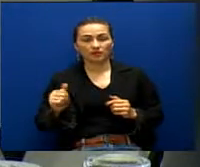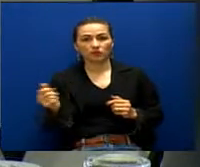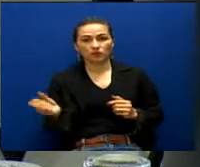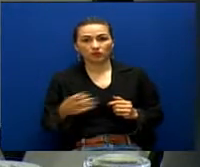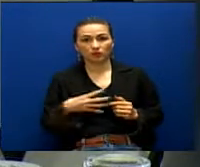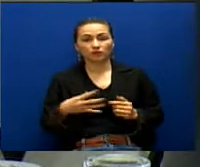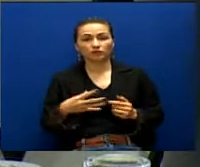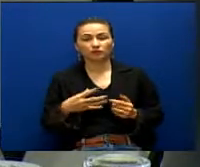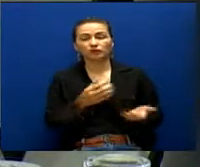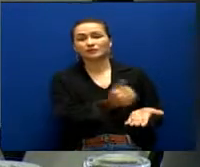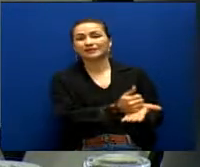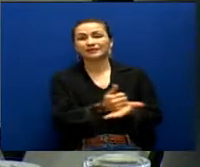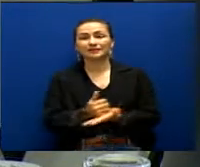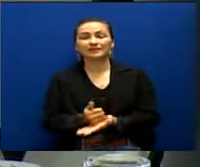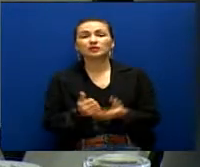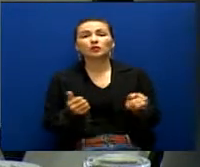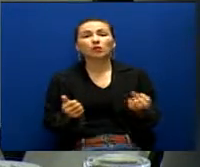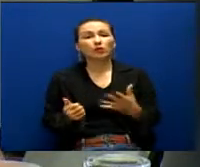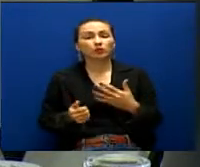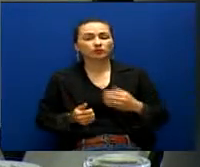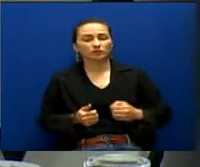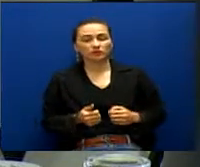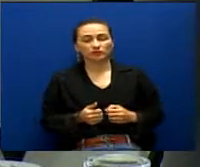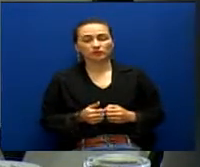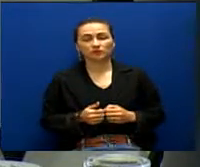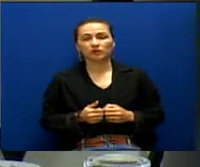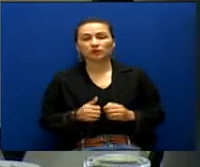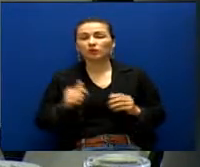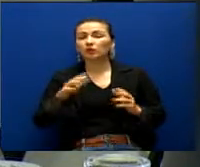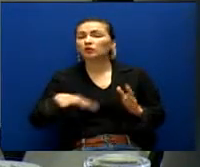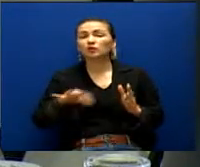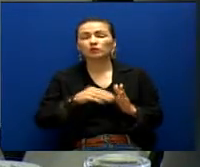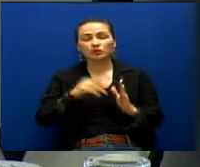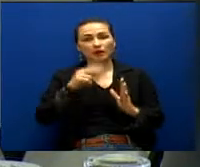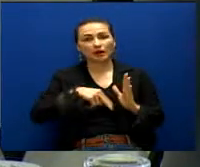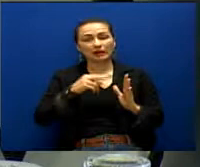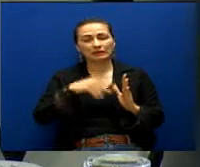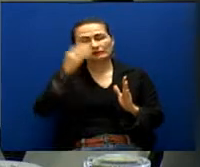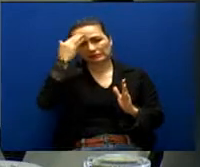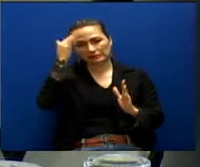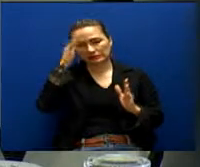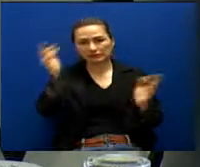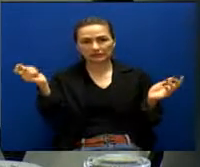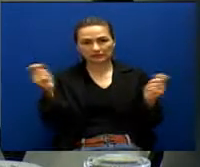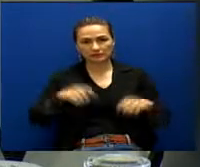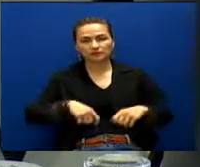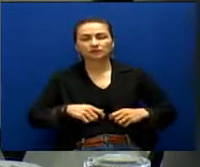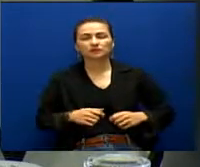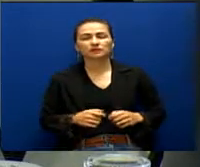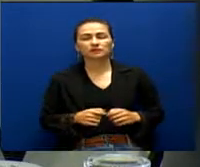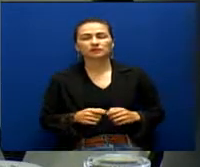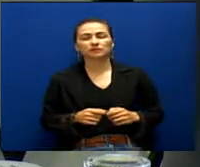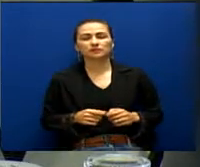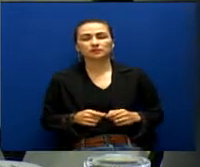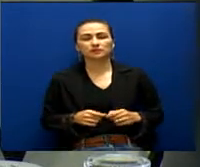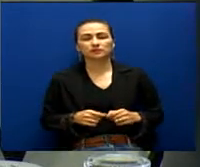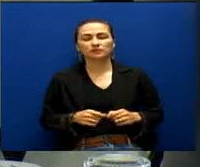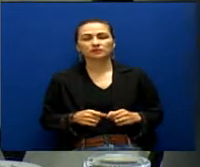leitura fácil, uma melhor leitura para que todo mundo possa entender esse documento, que não é fácil de entender. Inclusive,